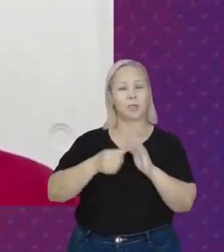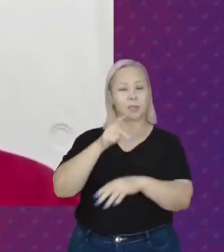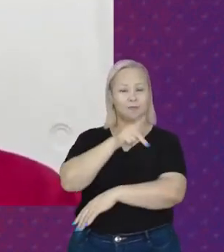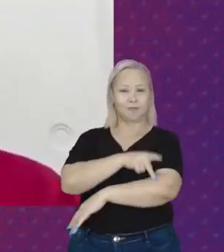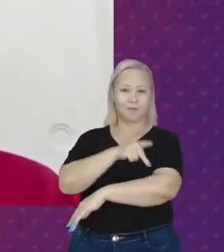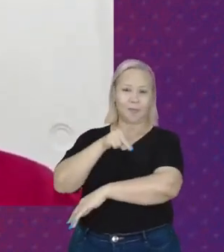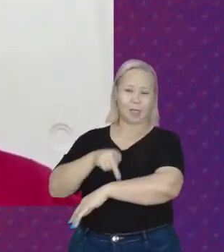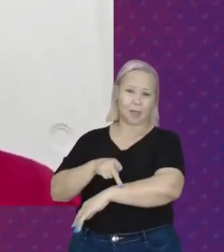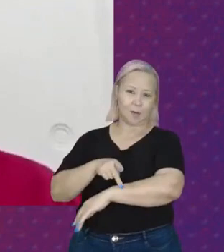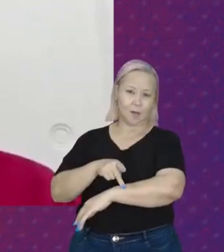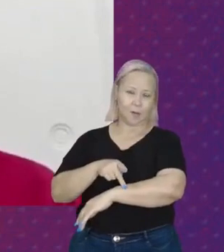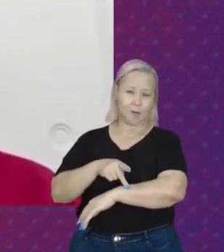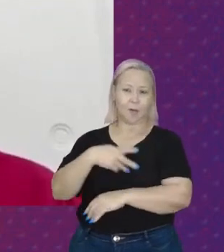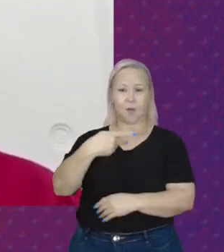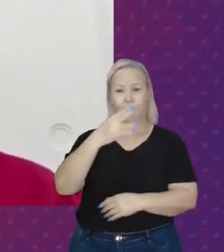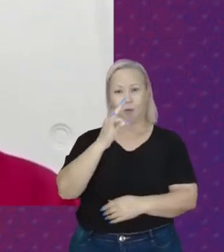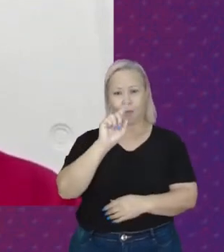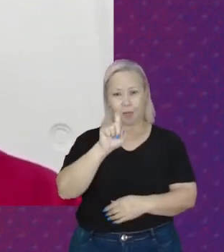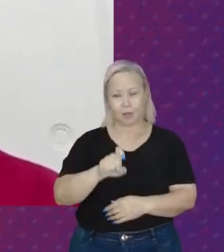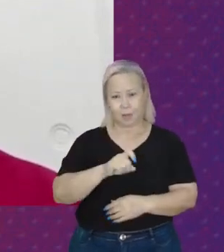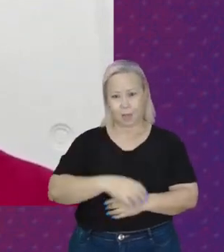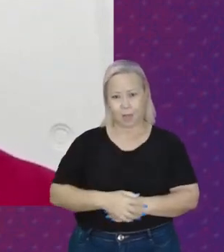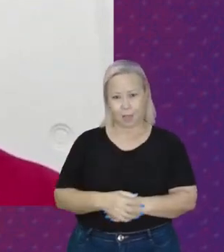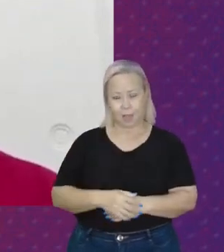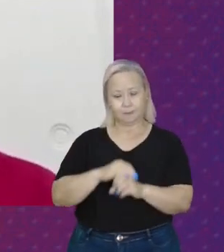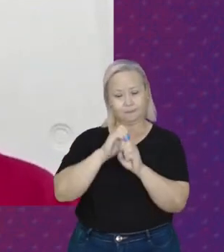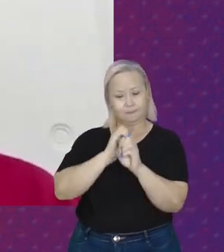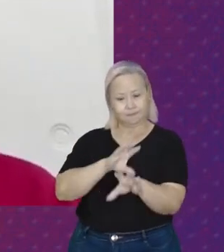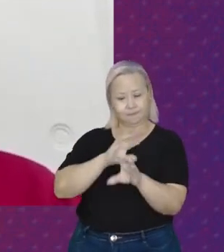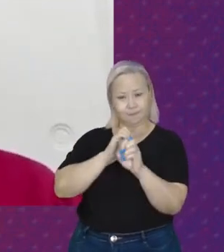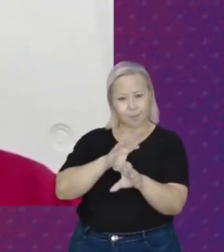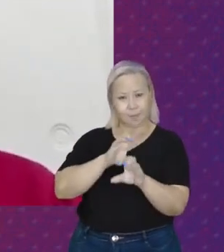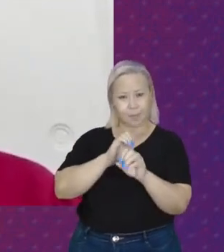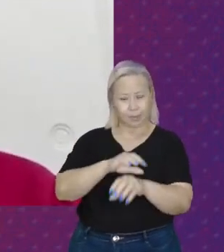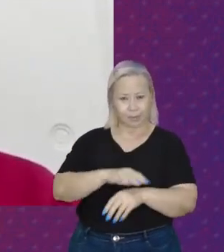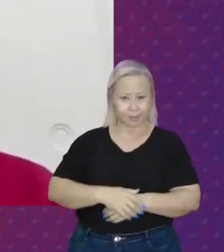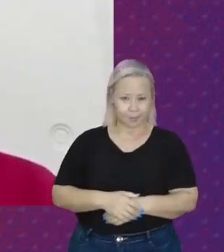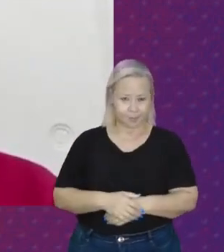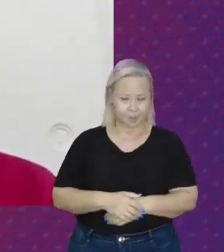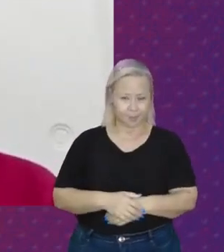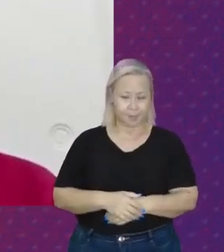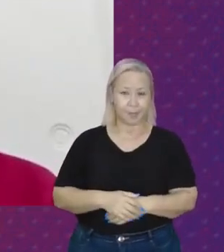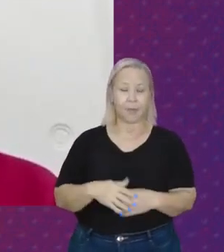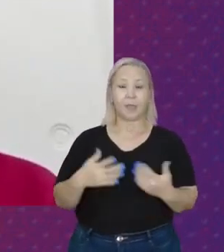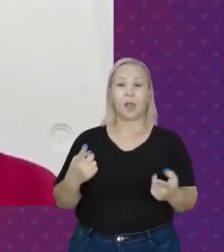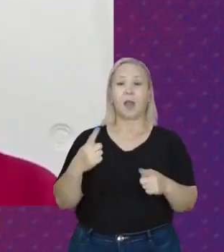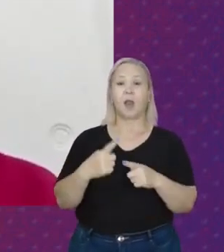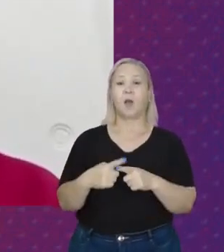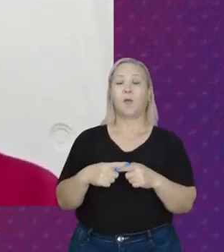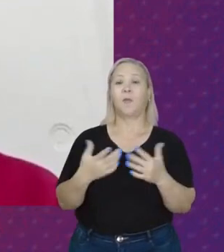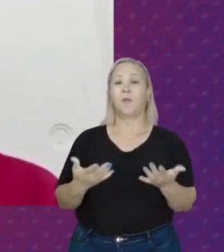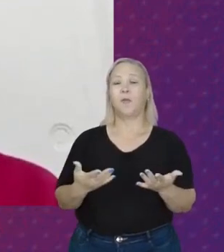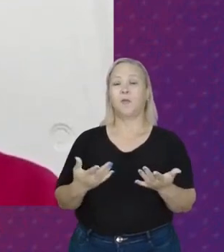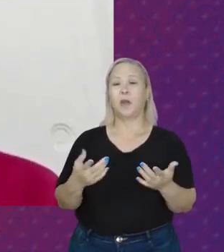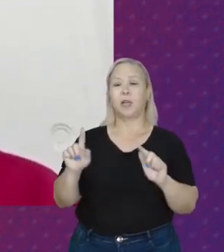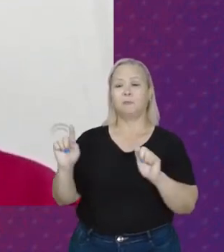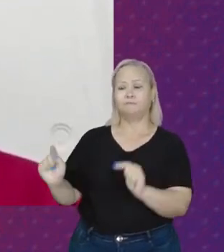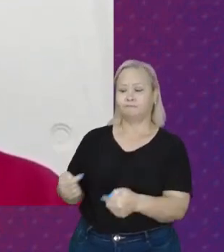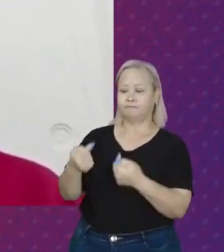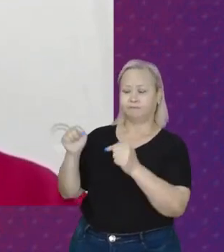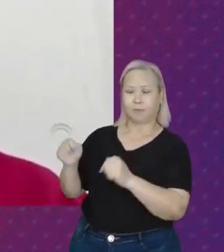pedagógico. O PT é um partido educativo, porque ele se